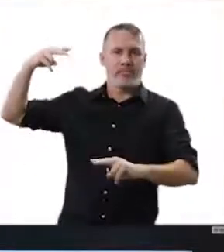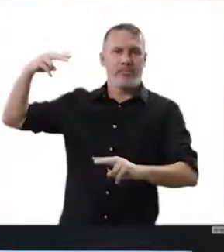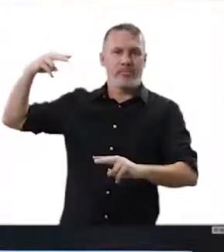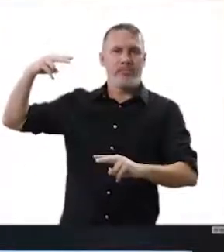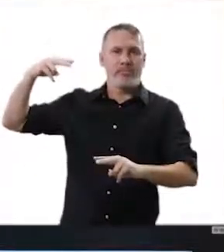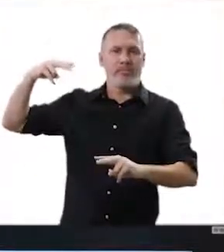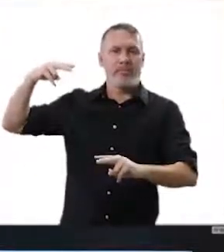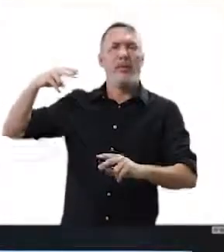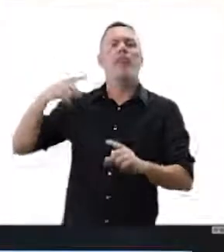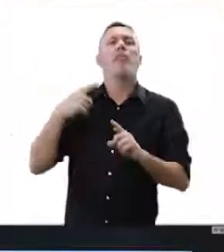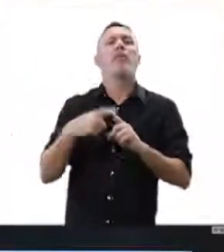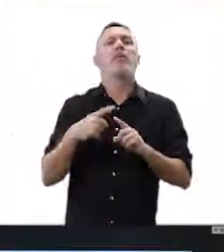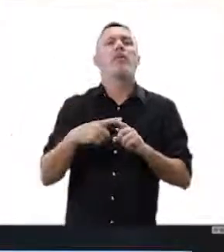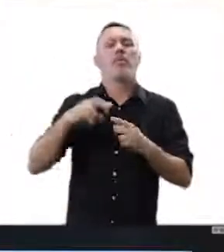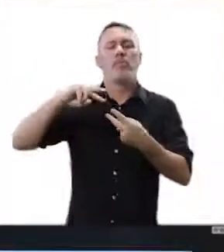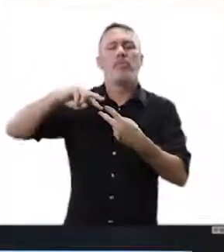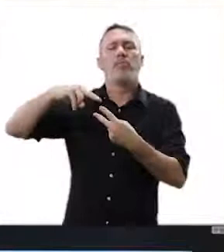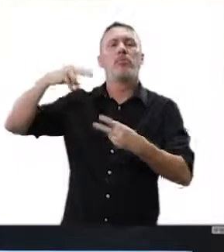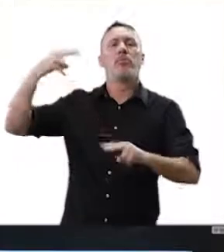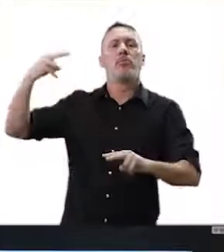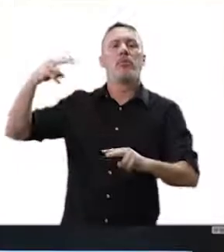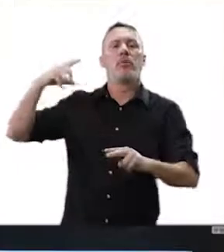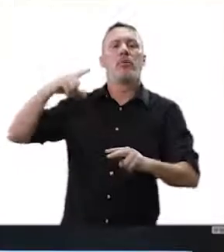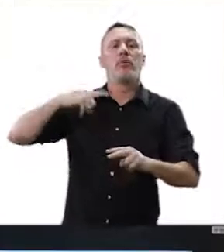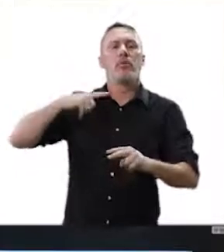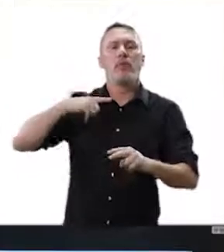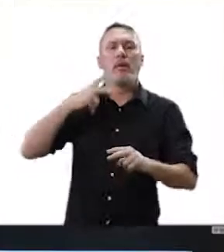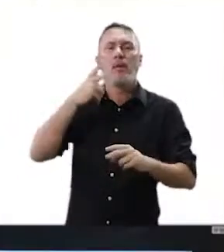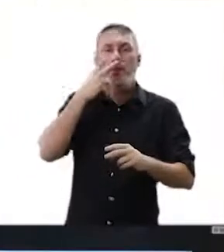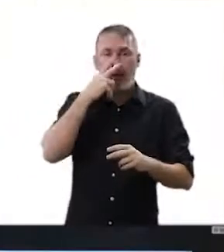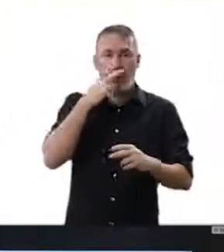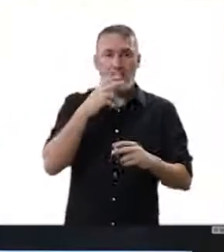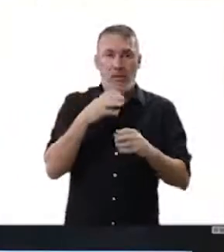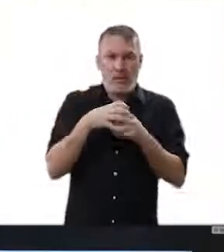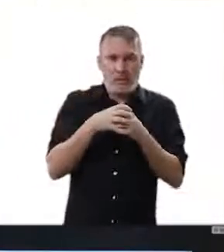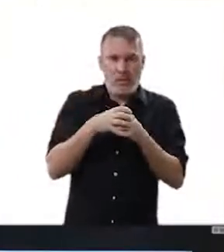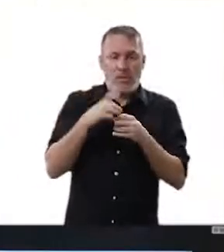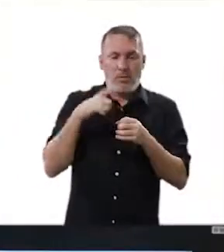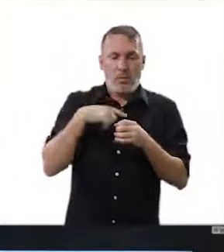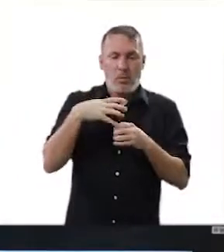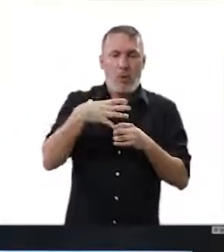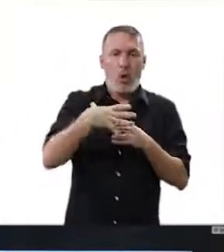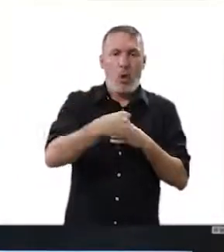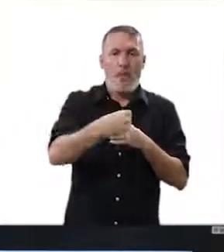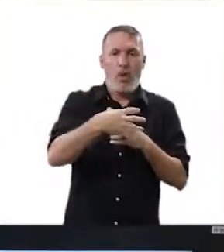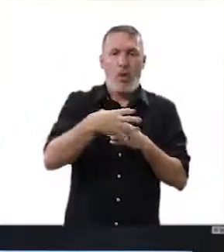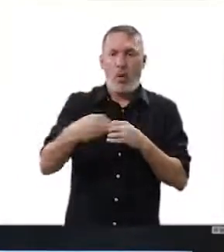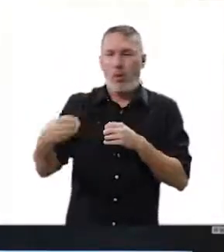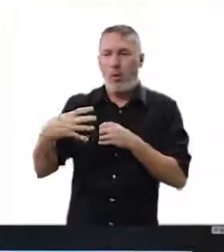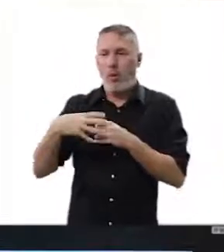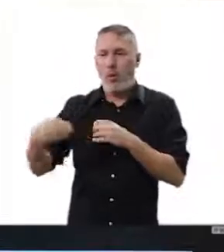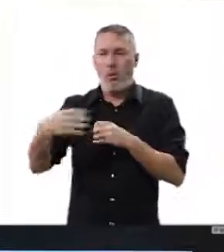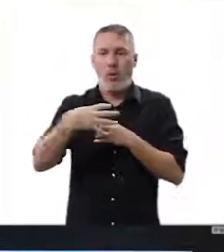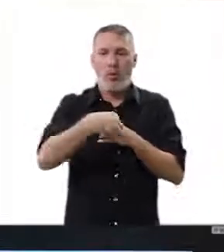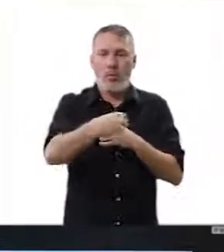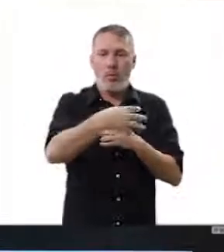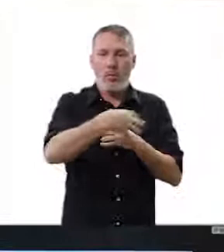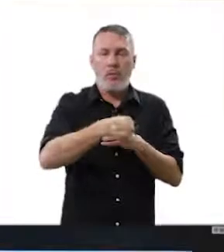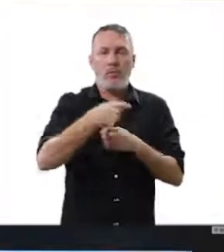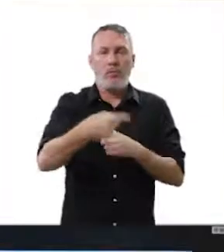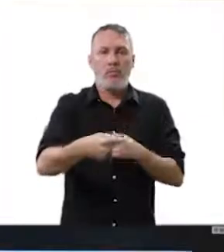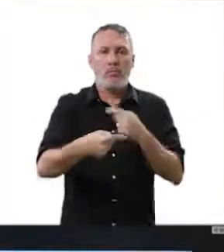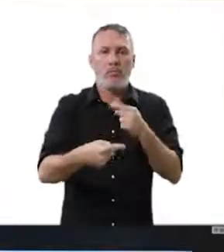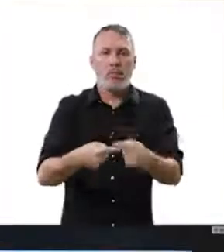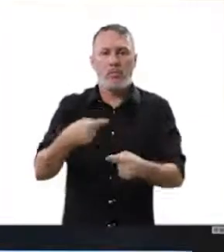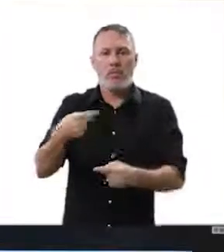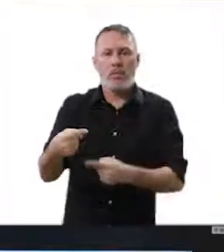homem no espermatozoide e a mulher no ovócito secundário, eles passam esse material genético que vai originar, então,